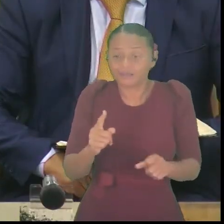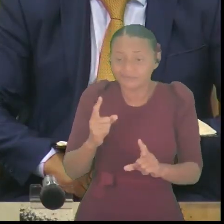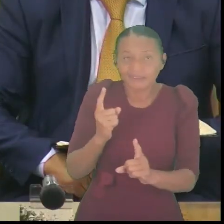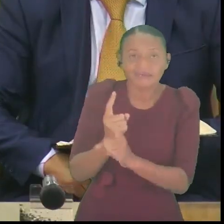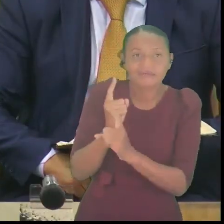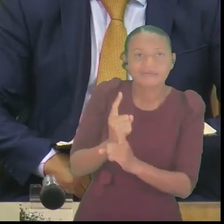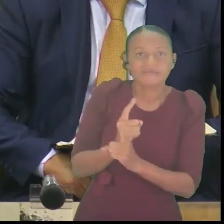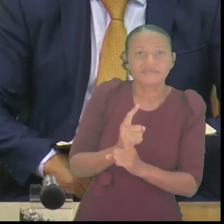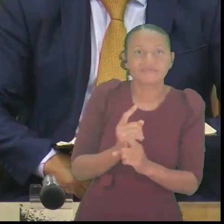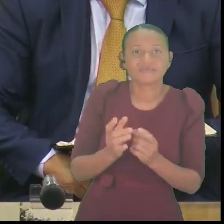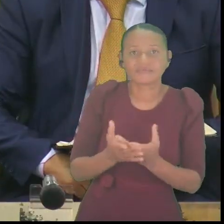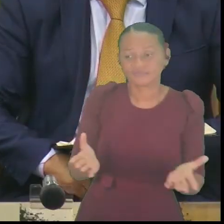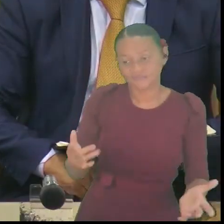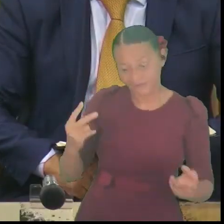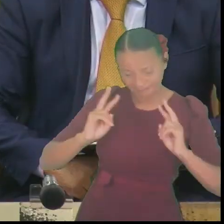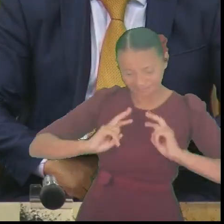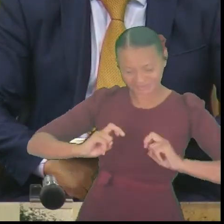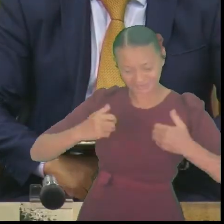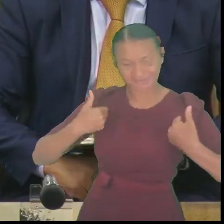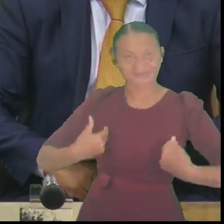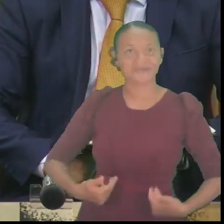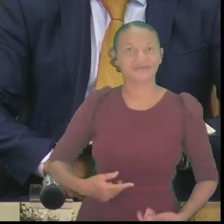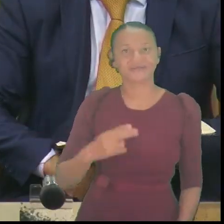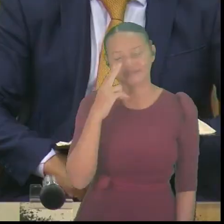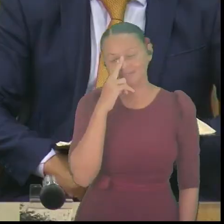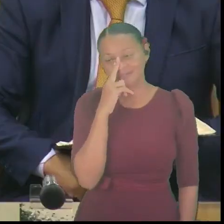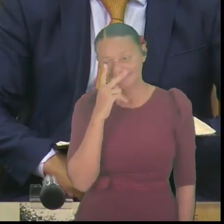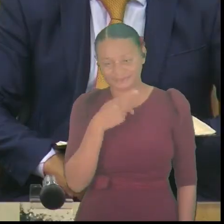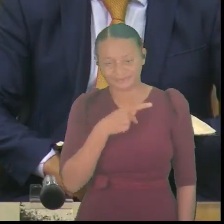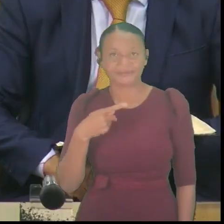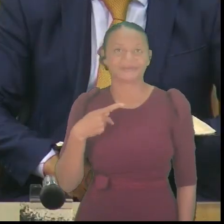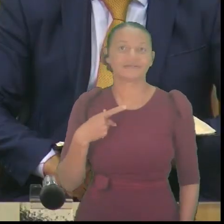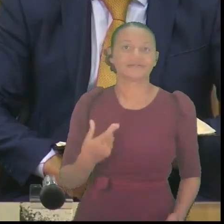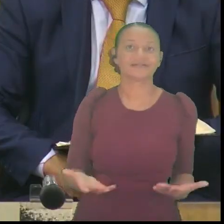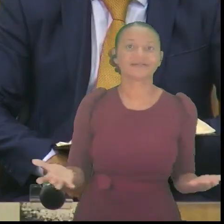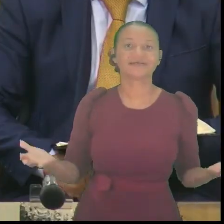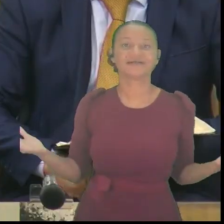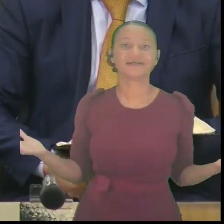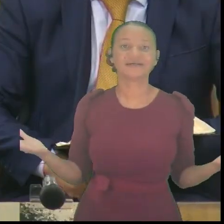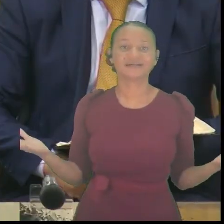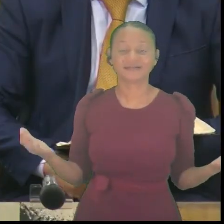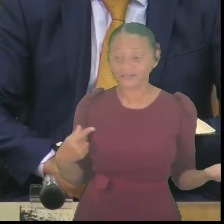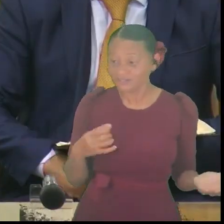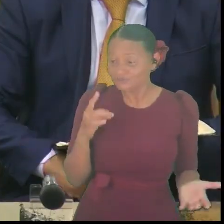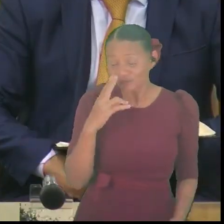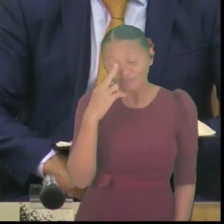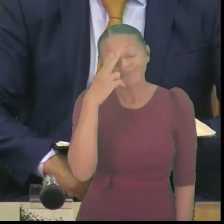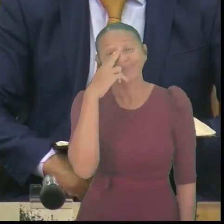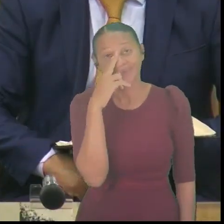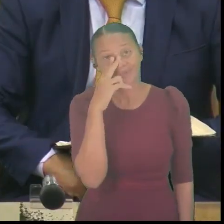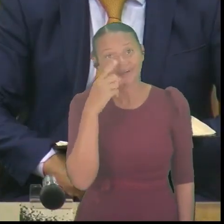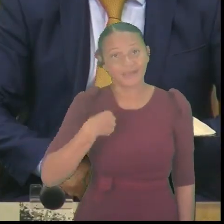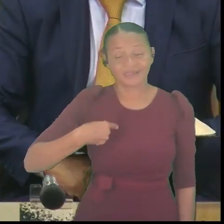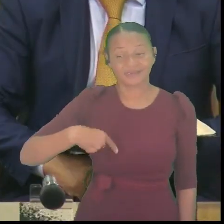você já vai saber que eu sou crente. Você já vai saber que eu sou pastor. Porque só os crentes